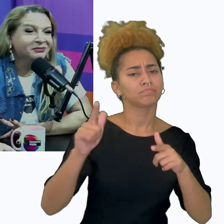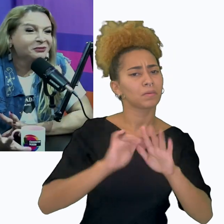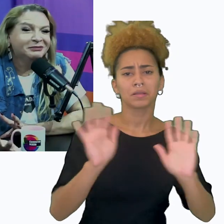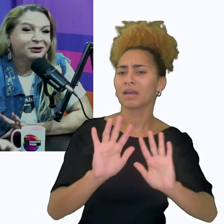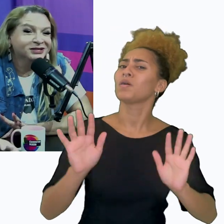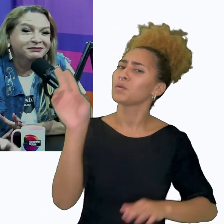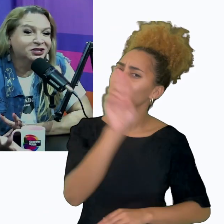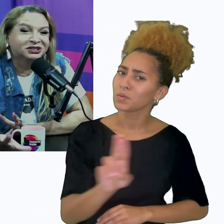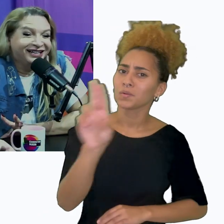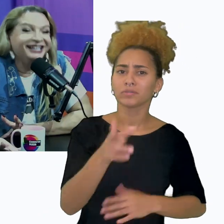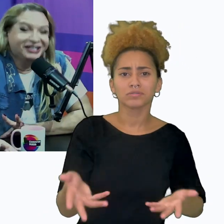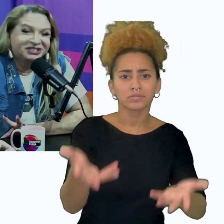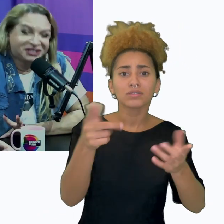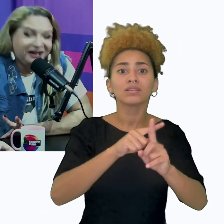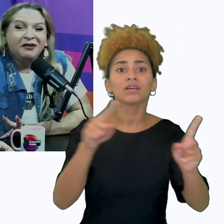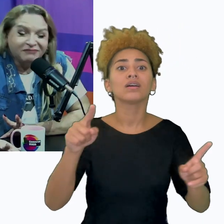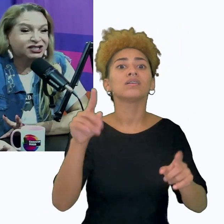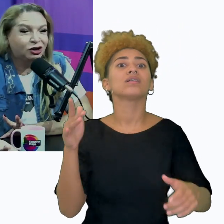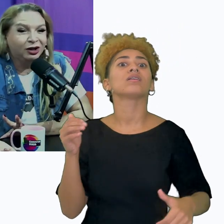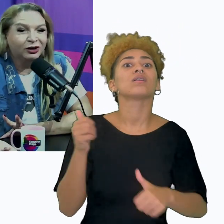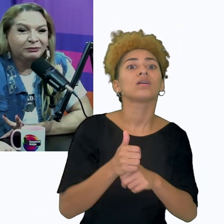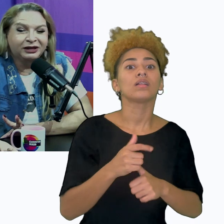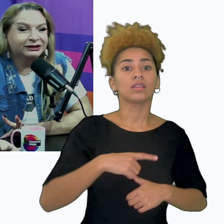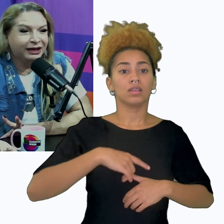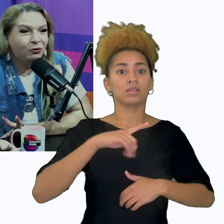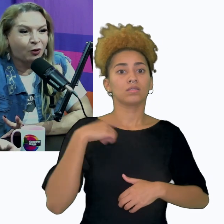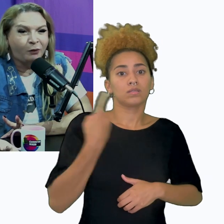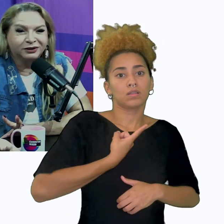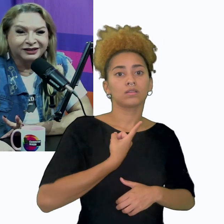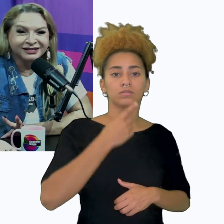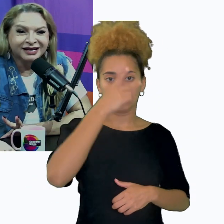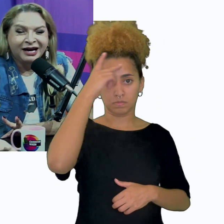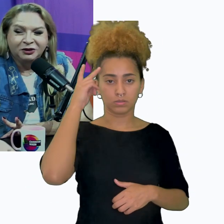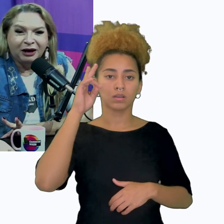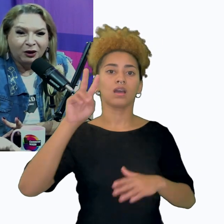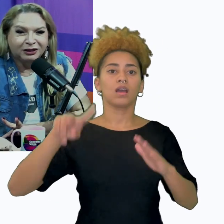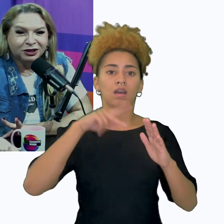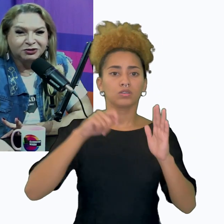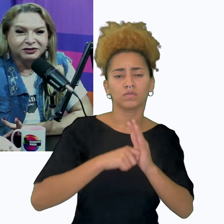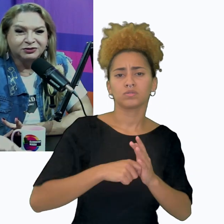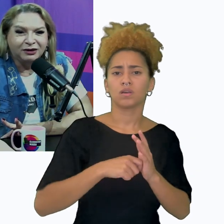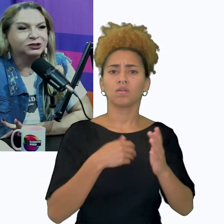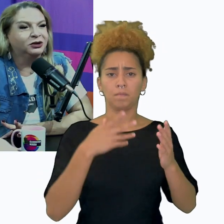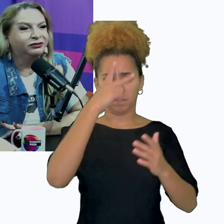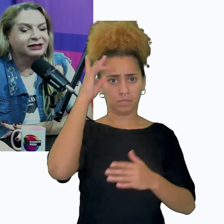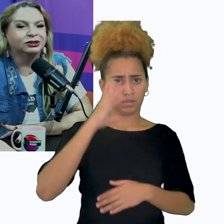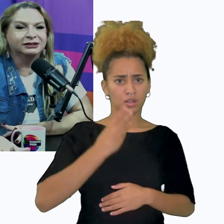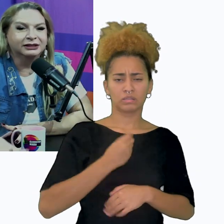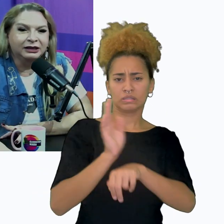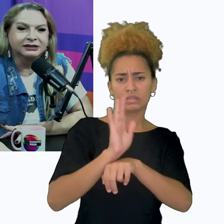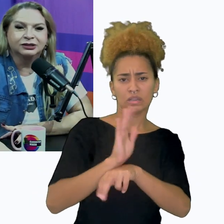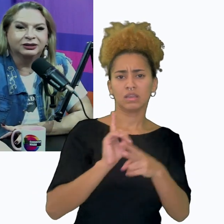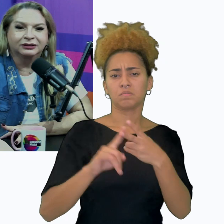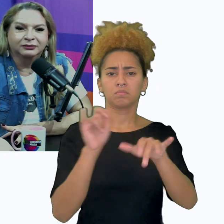tem problema. Usem Coloque- bastante. mas coloquem, né? Mas coloquem, Façam porque essa ter um inclusão. corpo trans numa obra de audiovisual, seja novela, seja